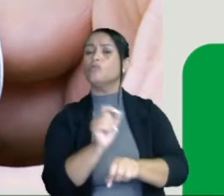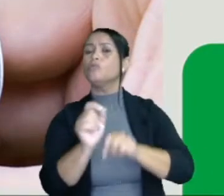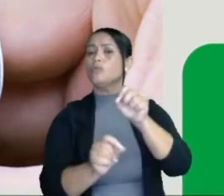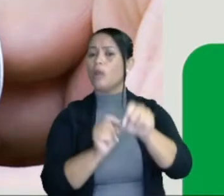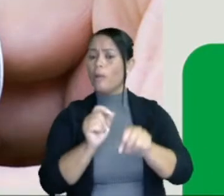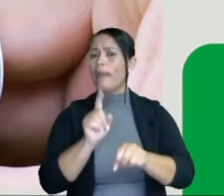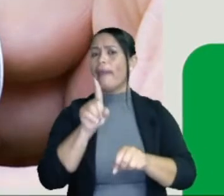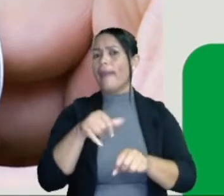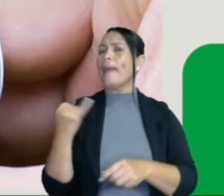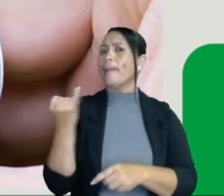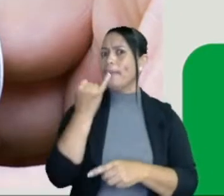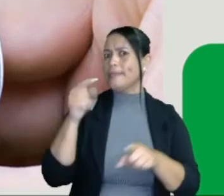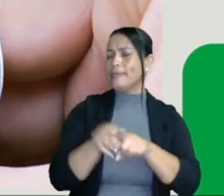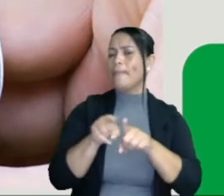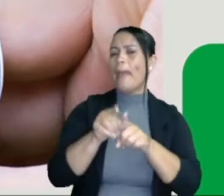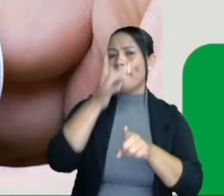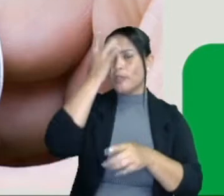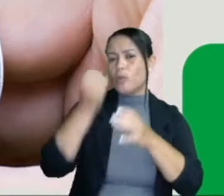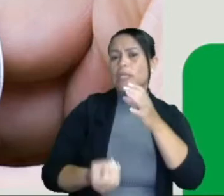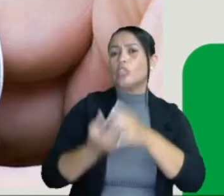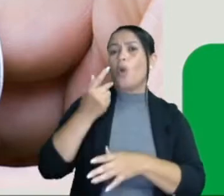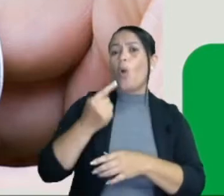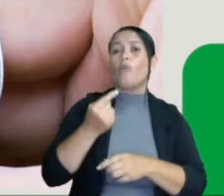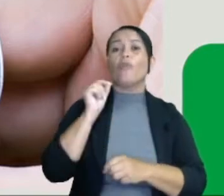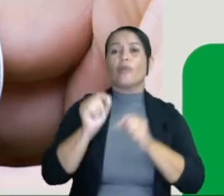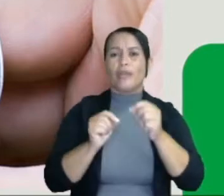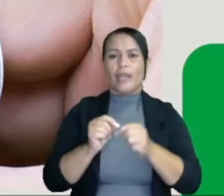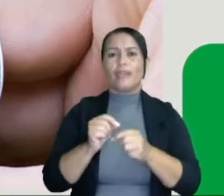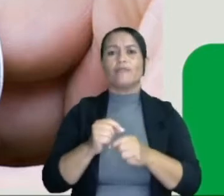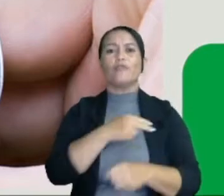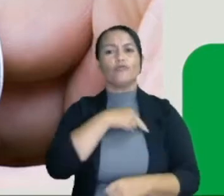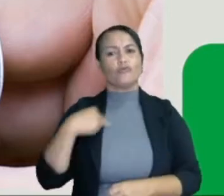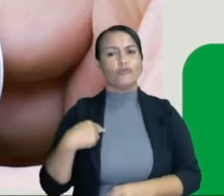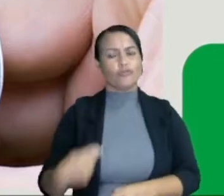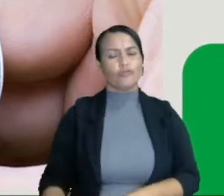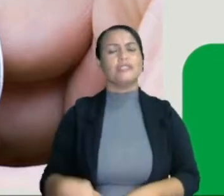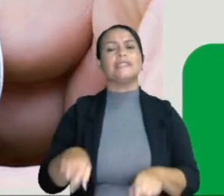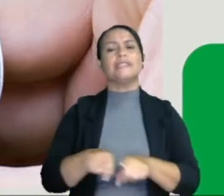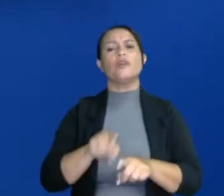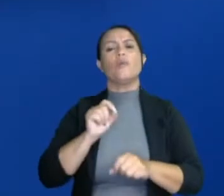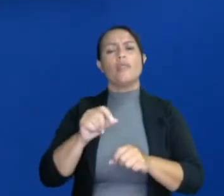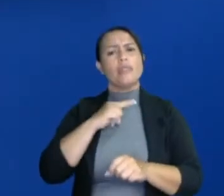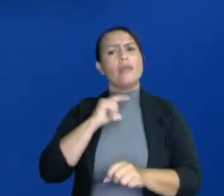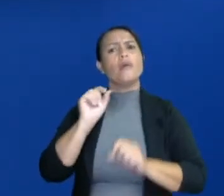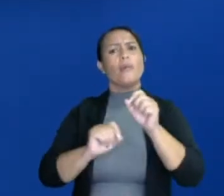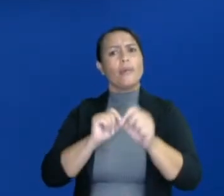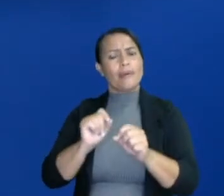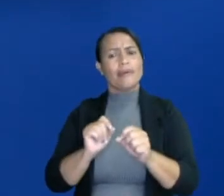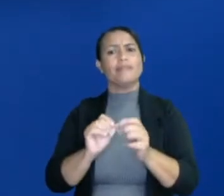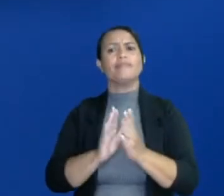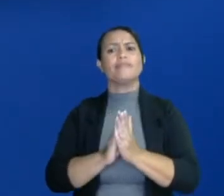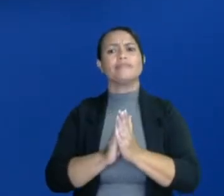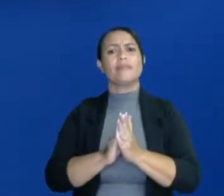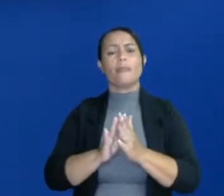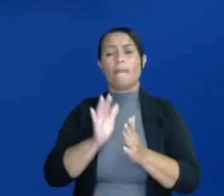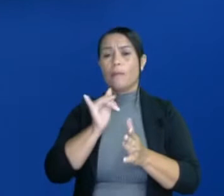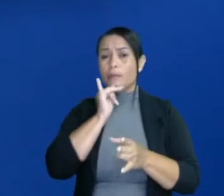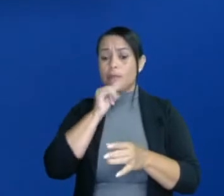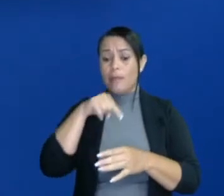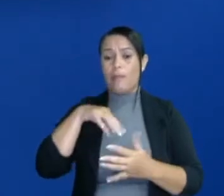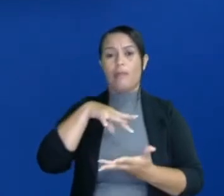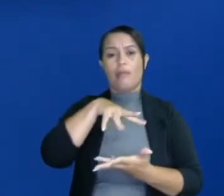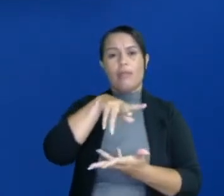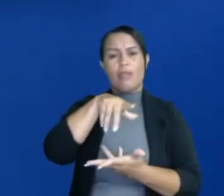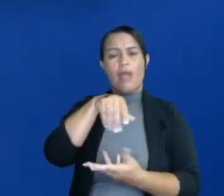extremamente relevante, foi criado pelos chineses e ela tem um mecanismo que funciona com base no magnetismo da Terra. Vocês sabem que o planeta